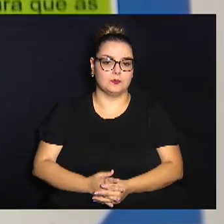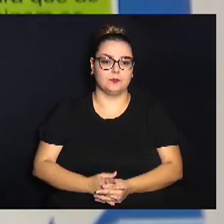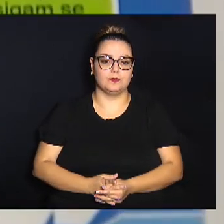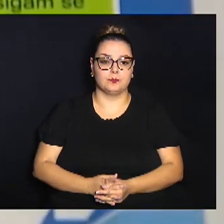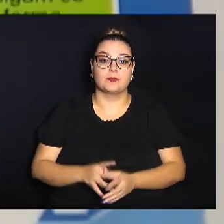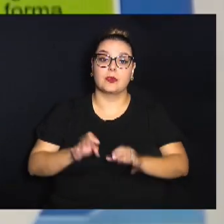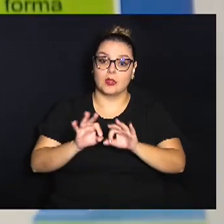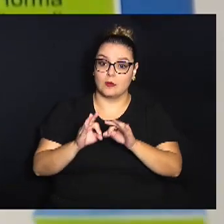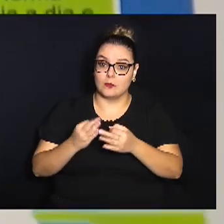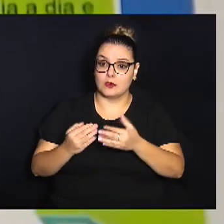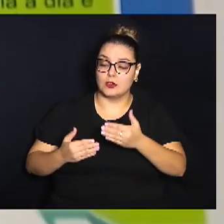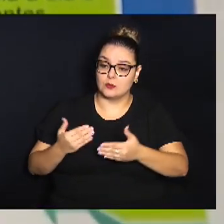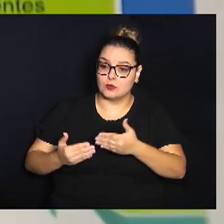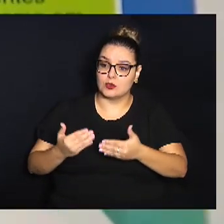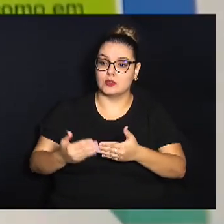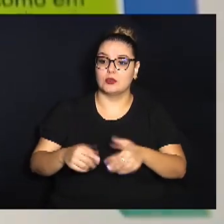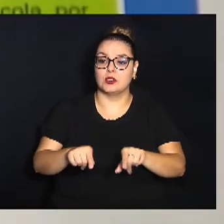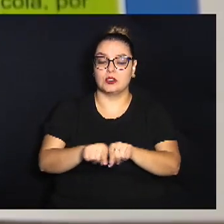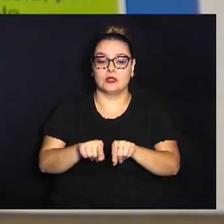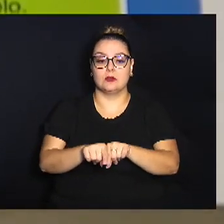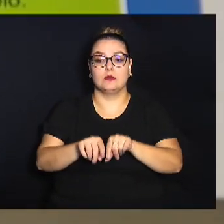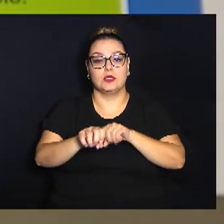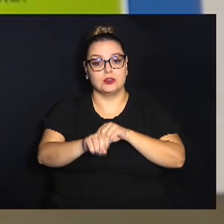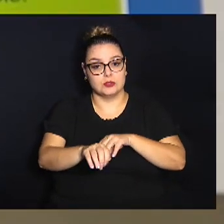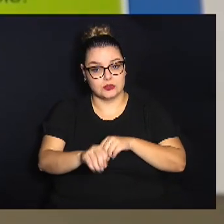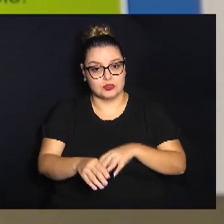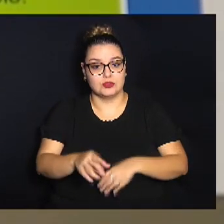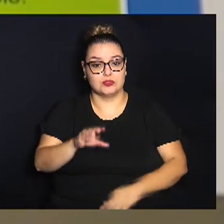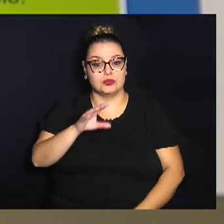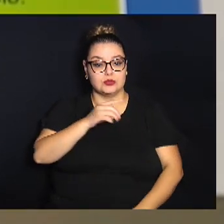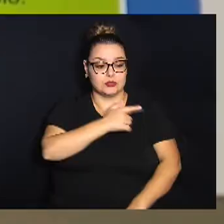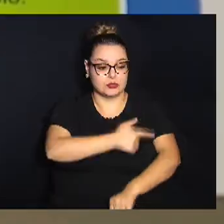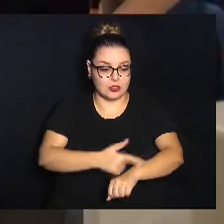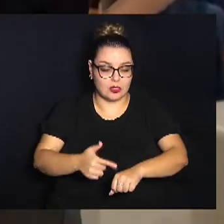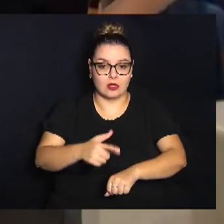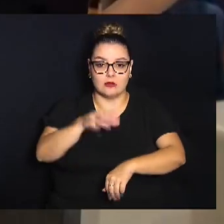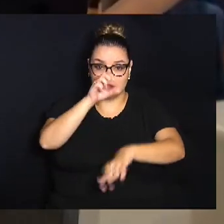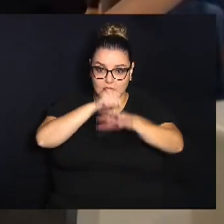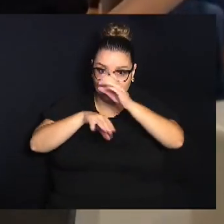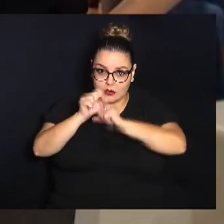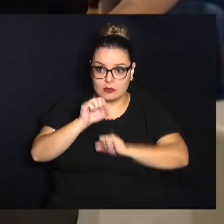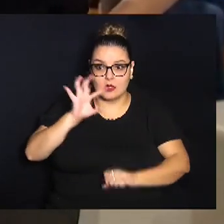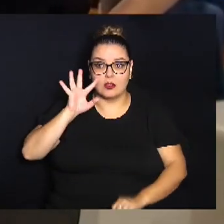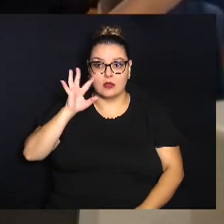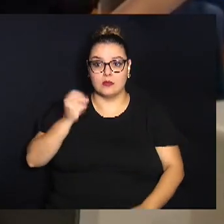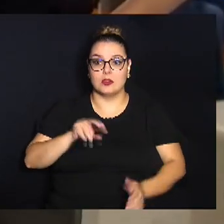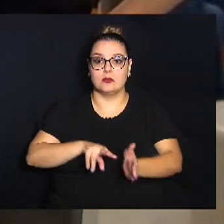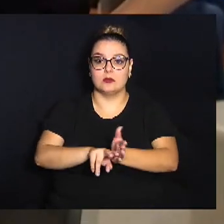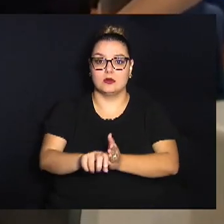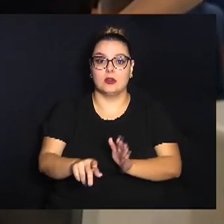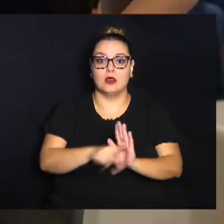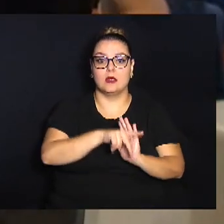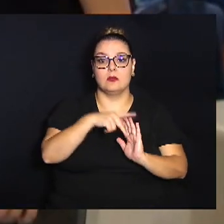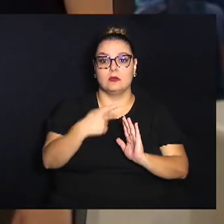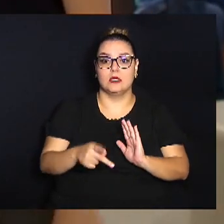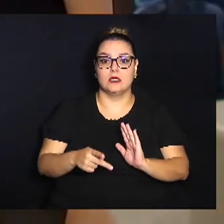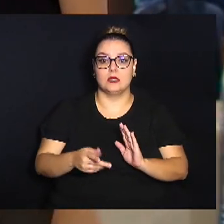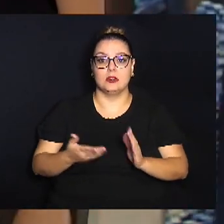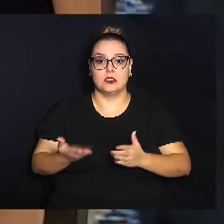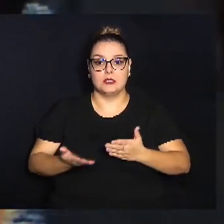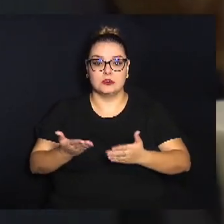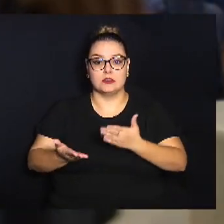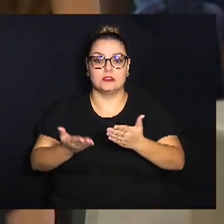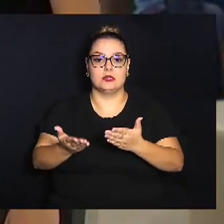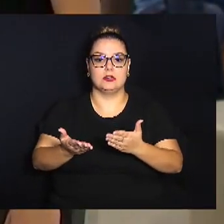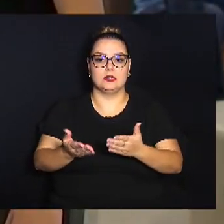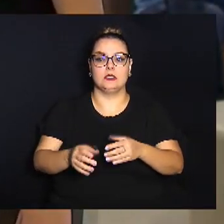ela passa por um processo também de educação, né, de compreensão do diagnóstico, e a partir disso ela faz parte das terapias. Então a